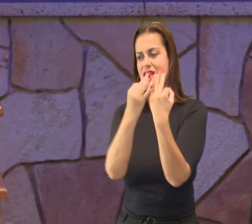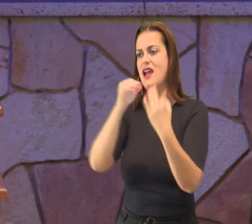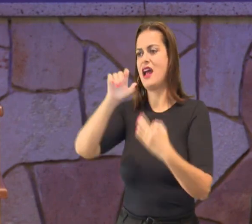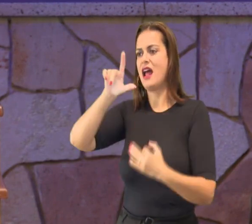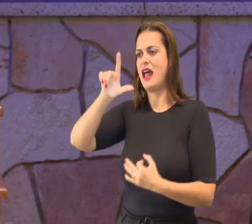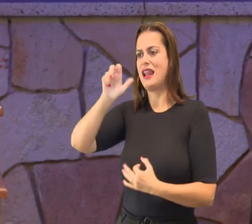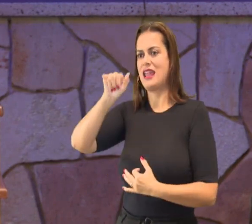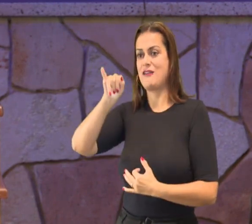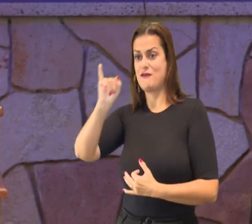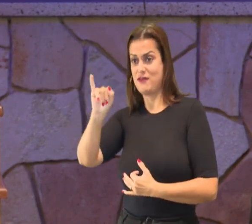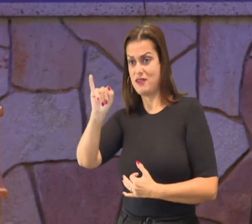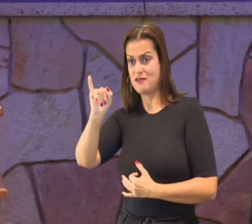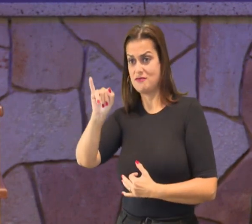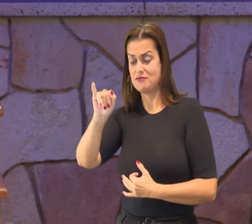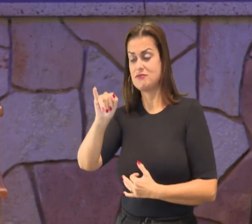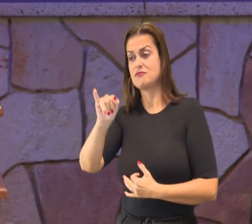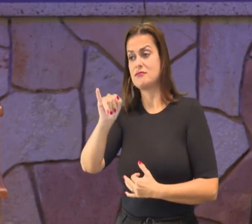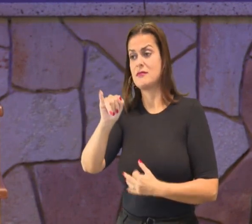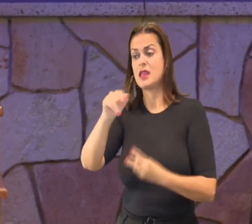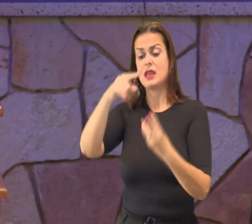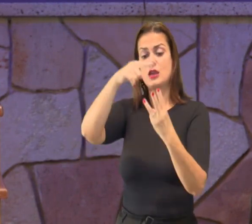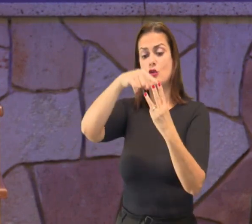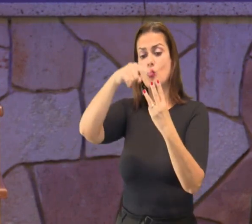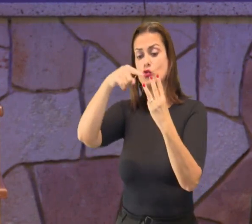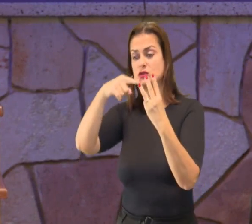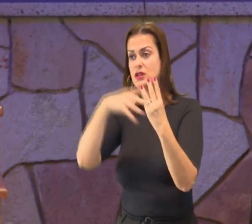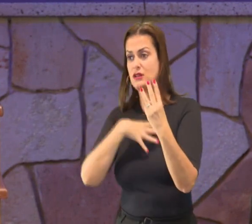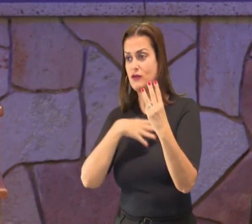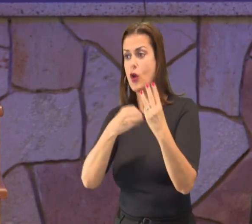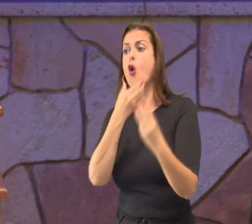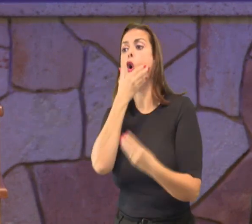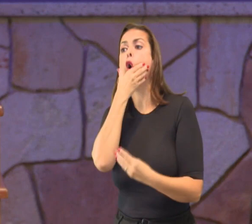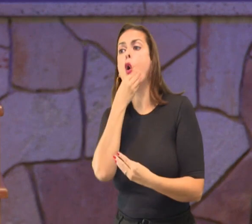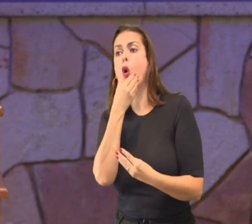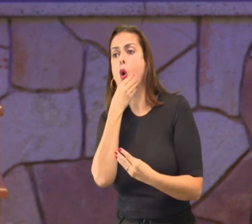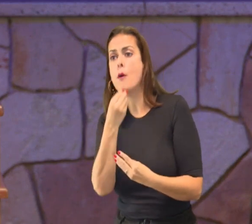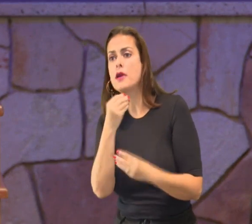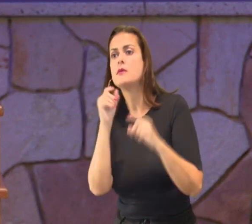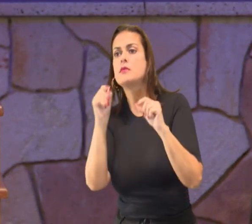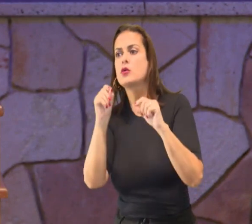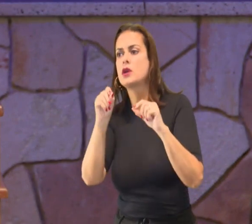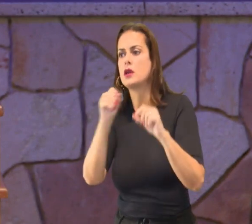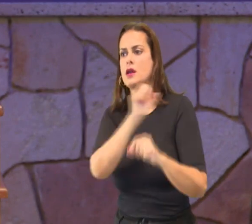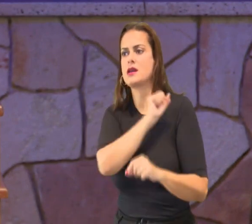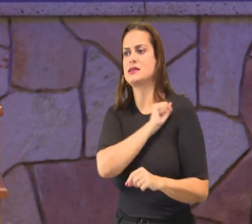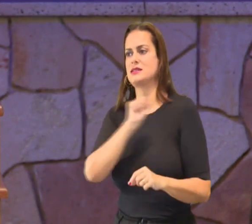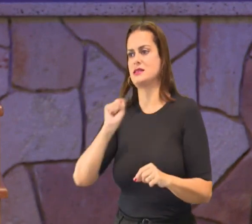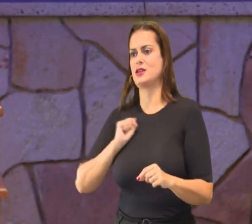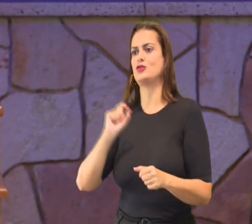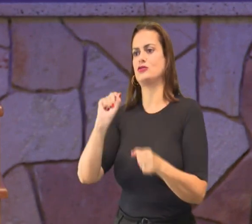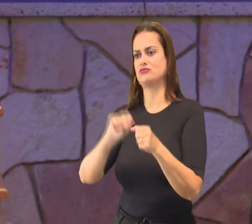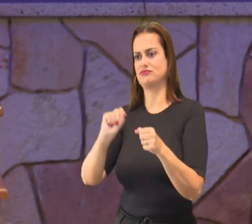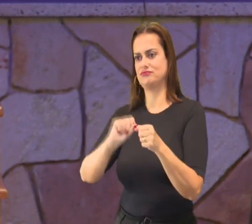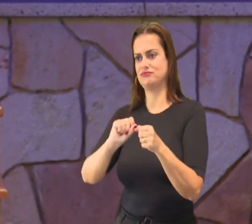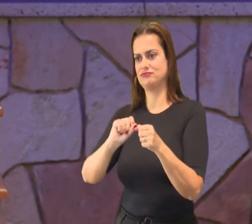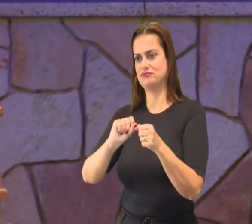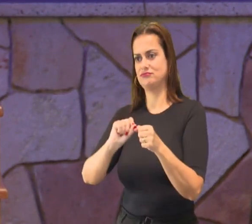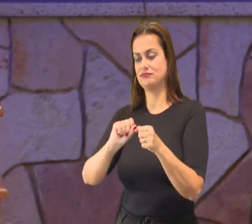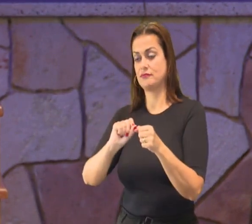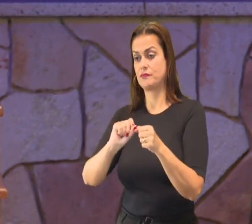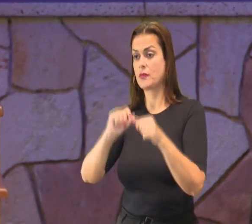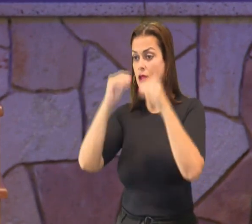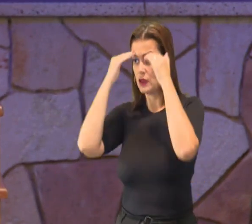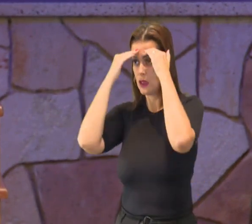Levi, como Moisés, Arão e Miriam, os homens, para assumir o sacerdócio.